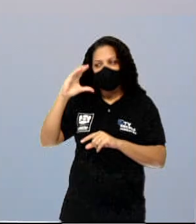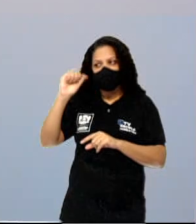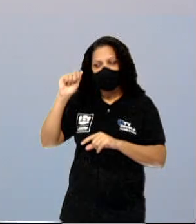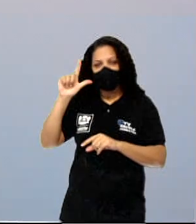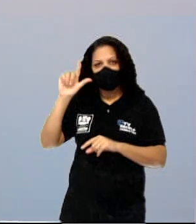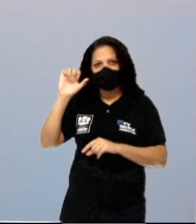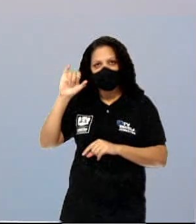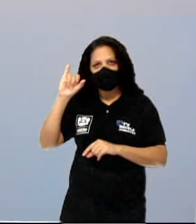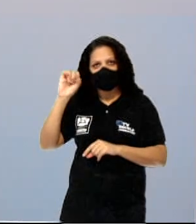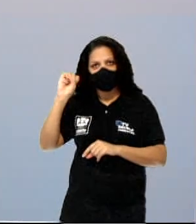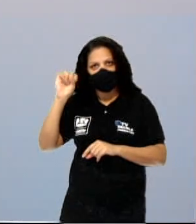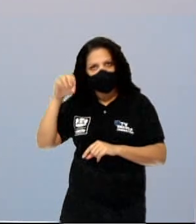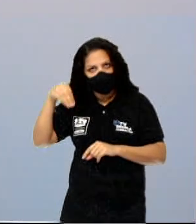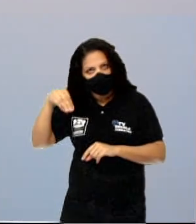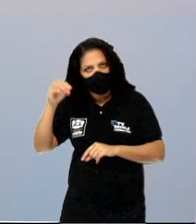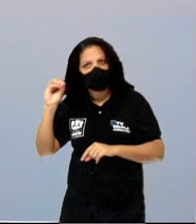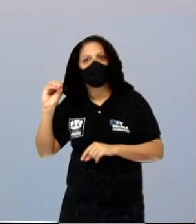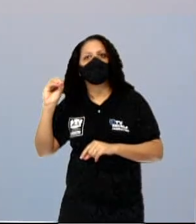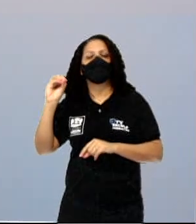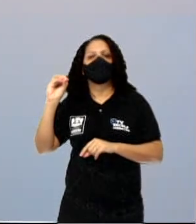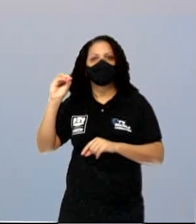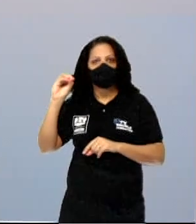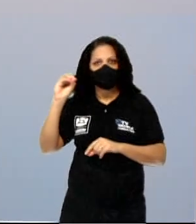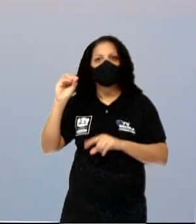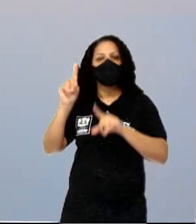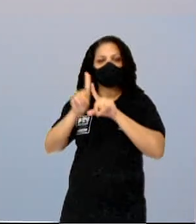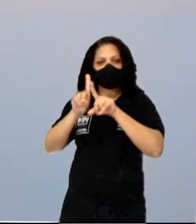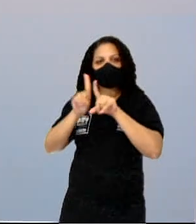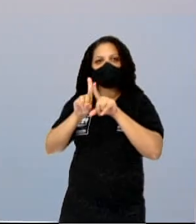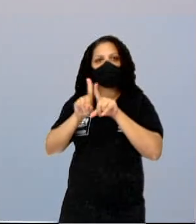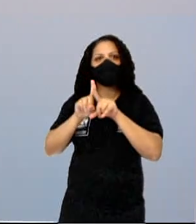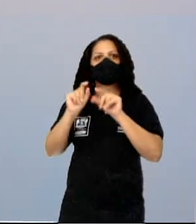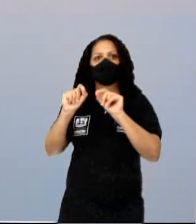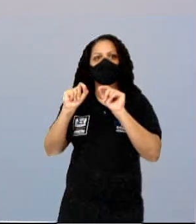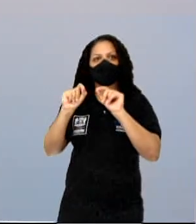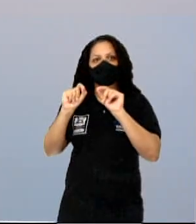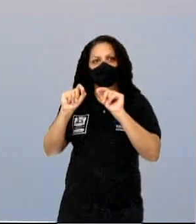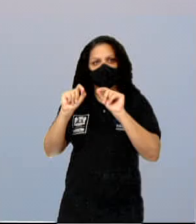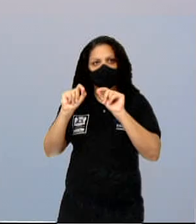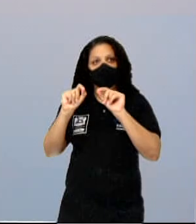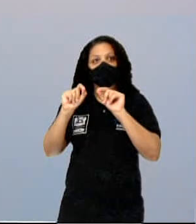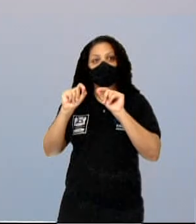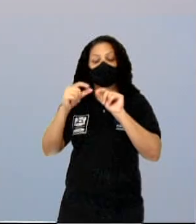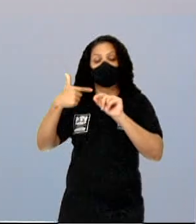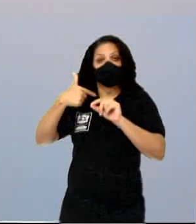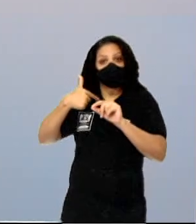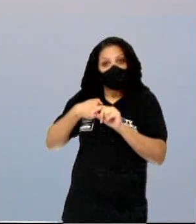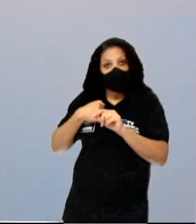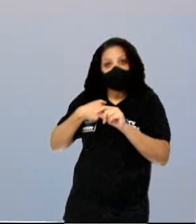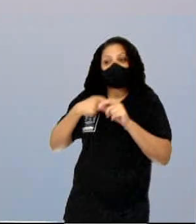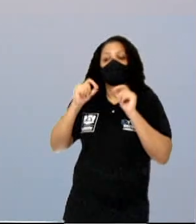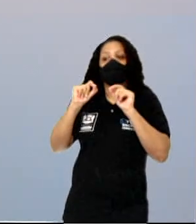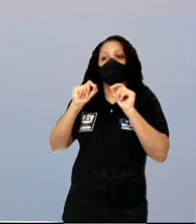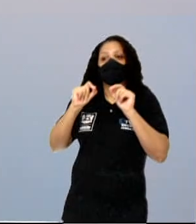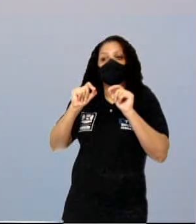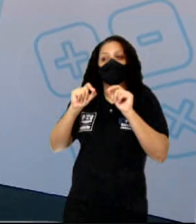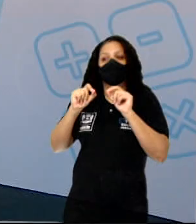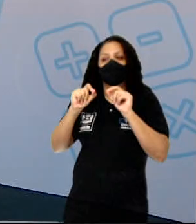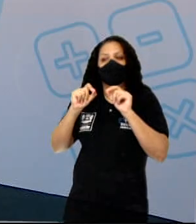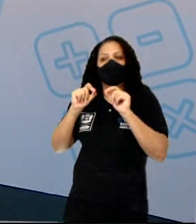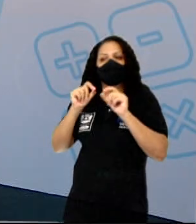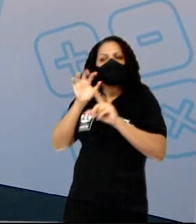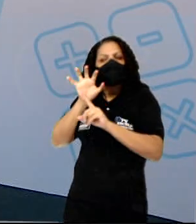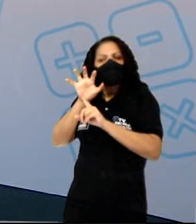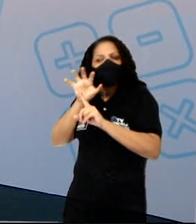desde o começo do século XX no Brasil. Vargas, então, vai criar uma outra perspectiva do trabalhismo. Ele vai cooptar esses